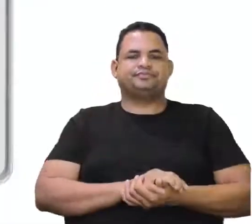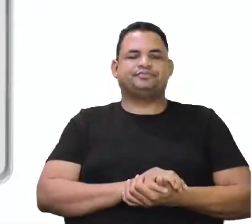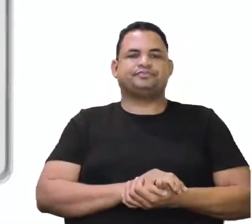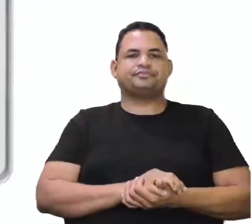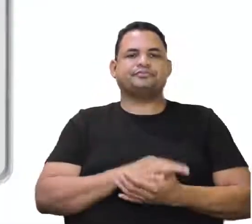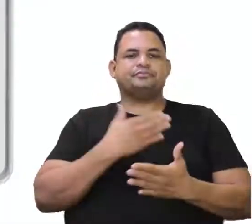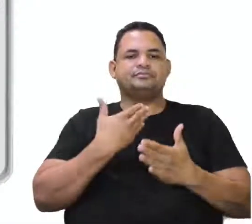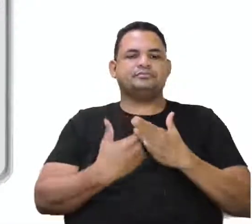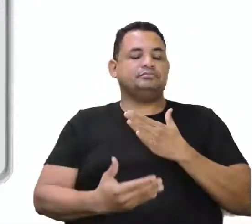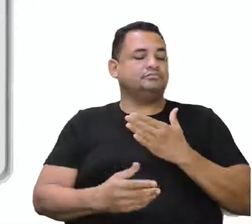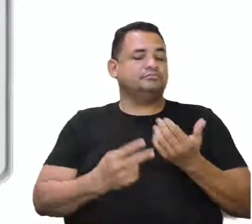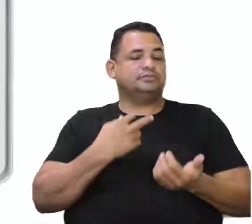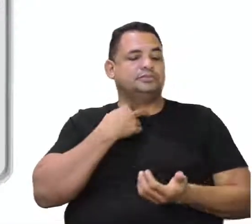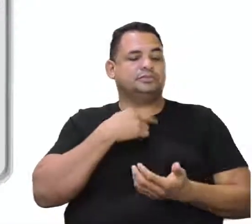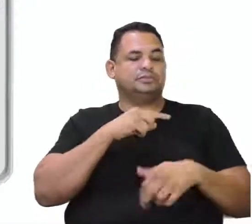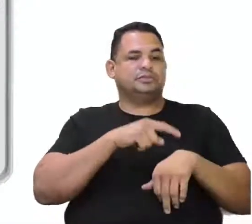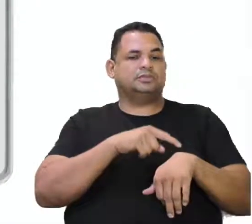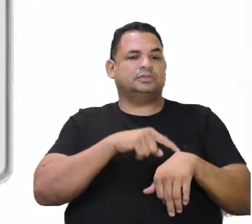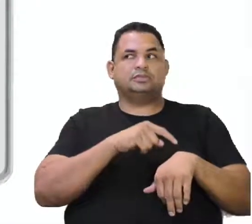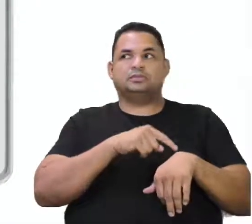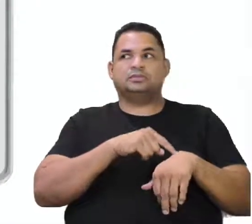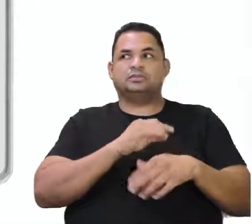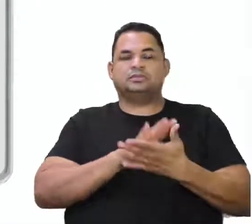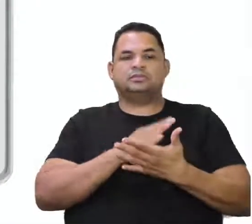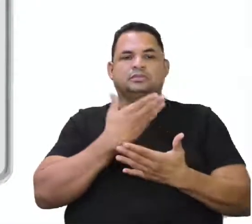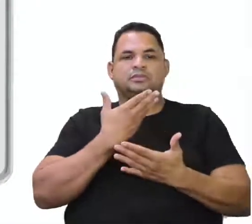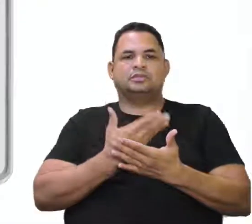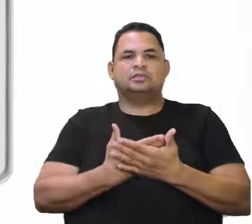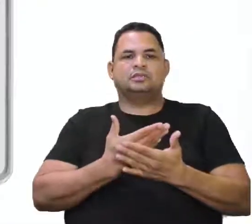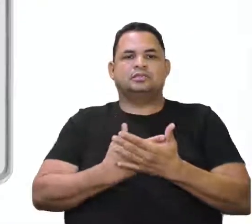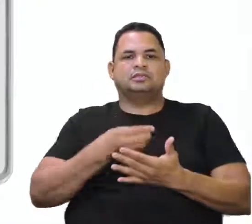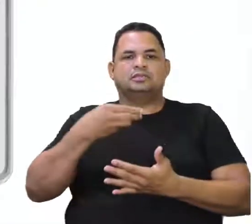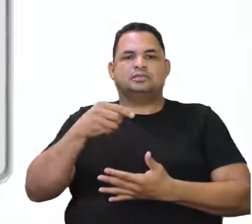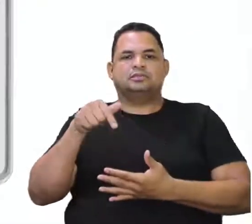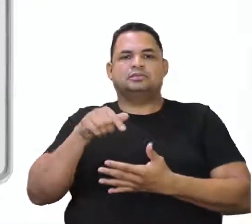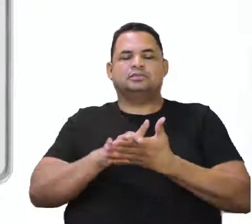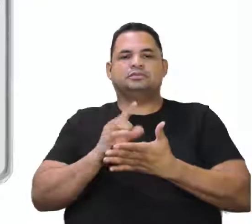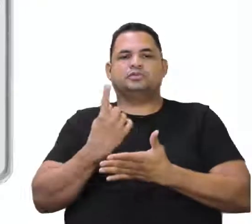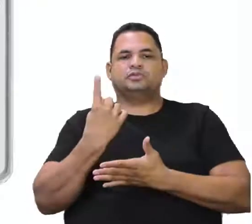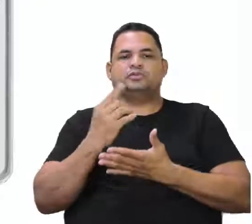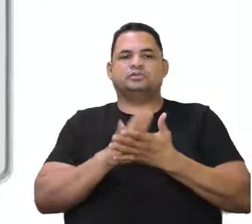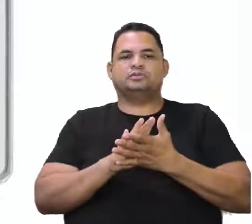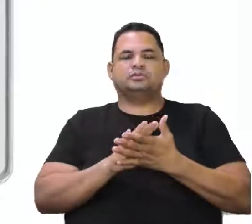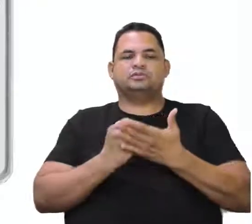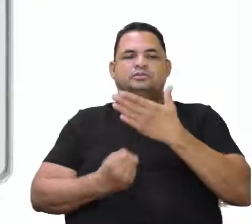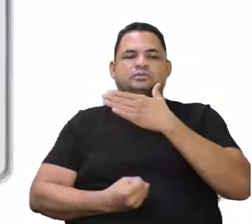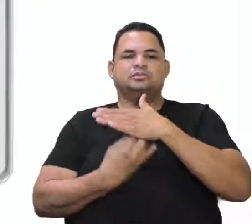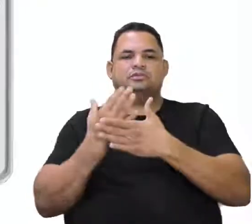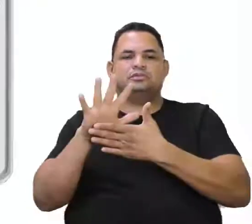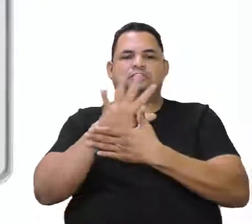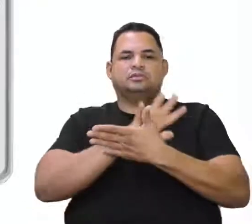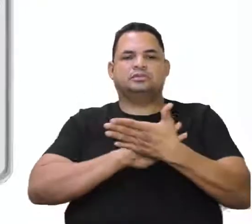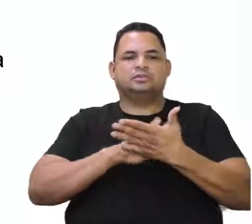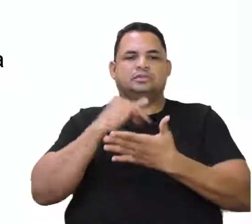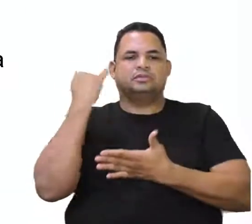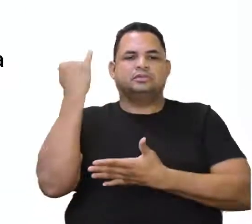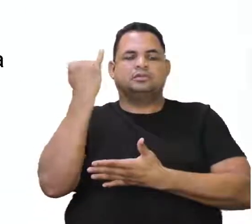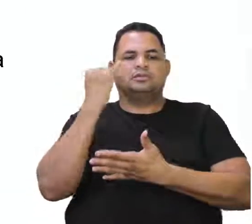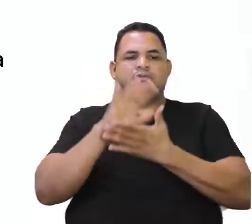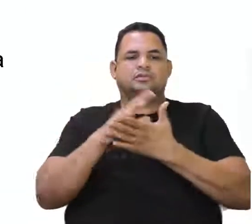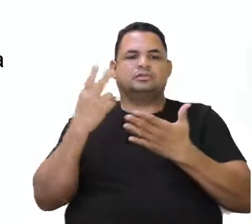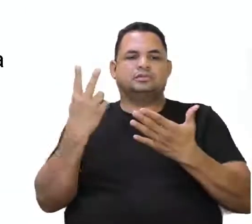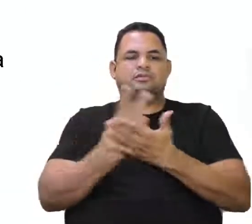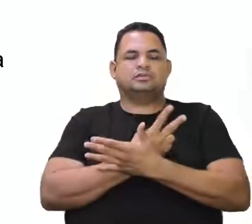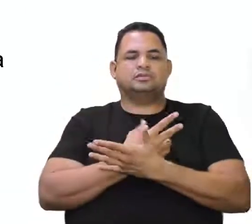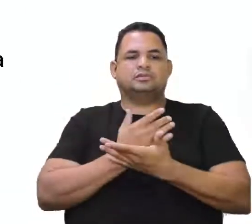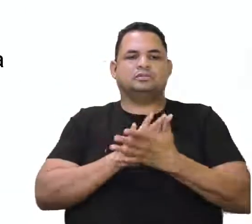sem perder tempo, vamos embora. Aula 37.1, a gente falou sobre essa ecologia, a ecologia em si e os fatores